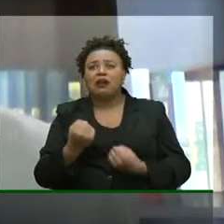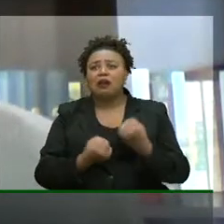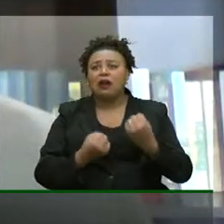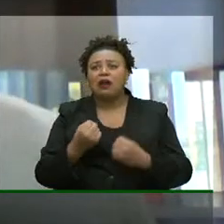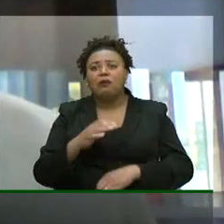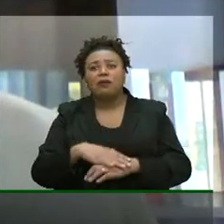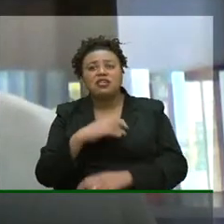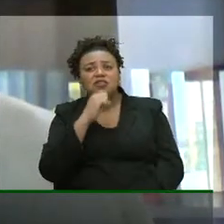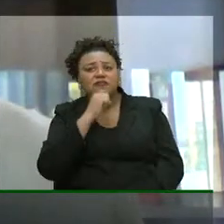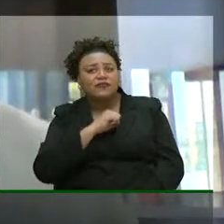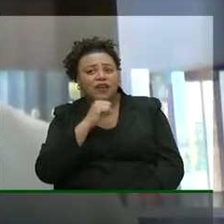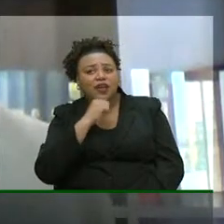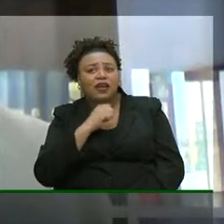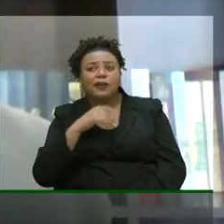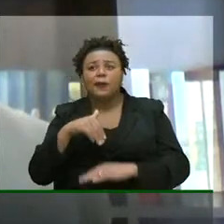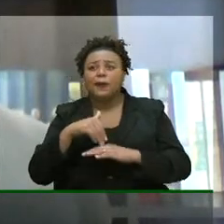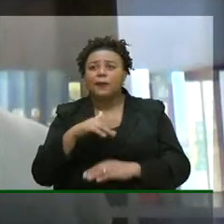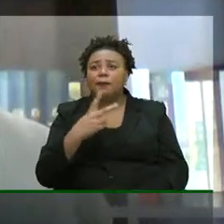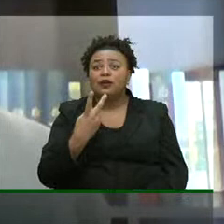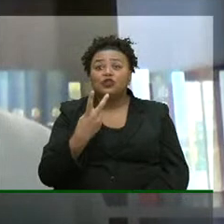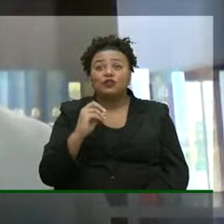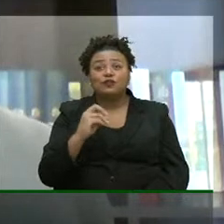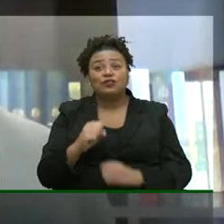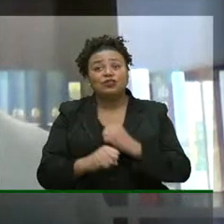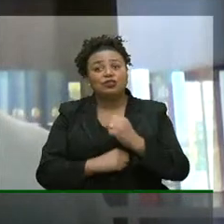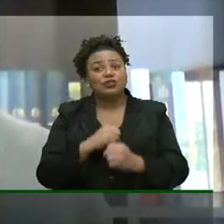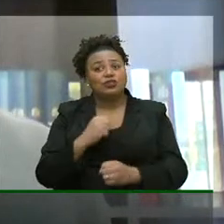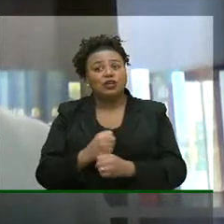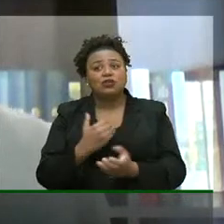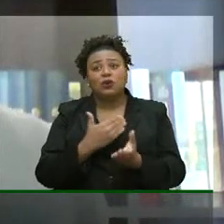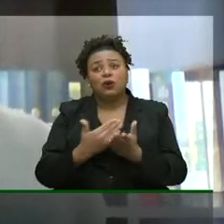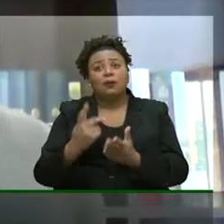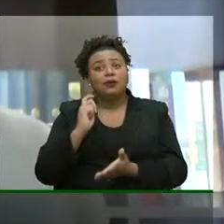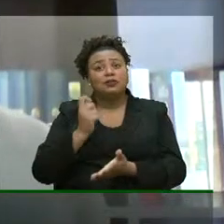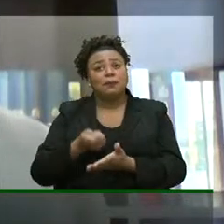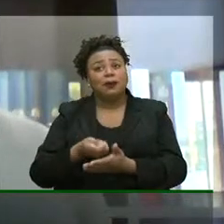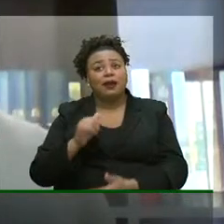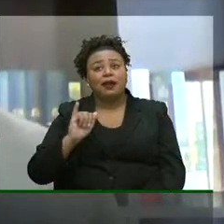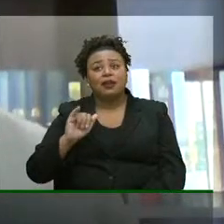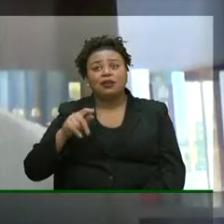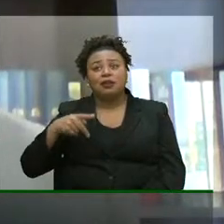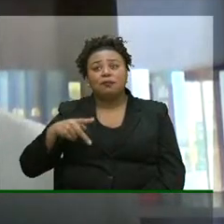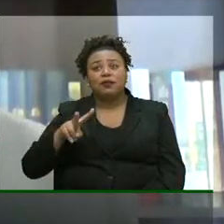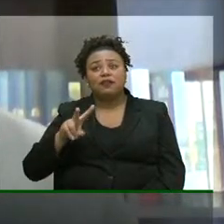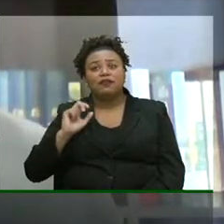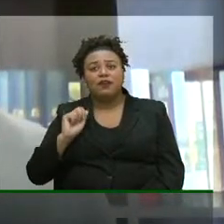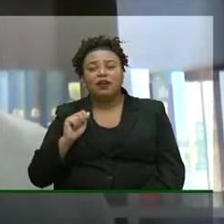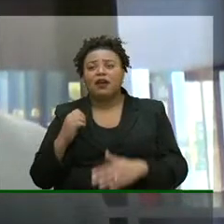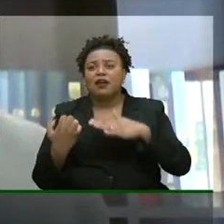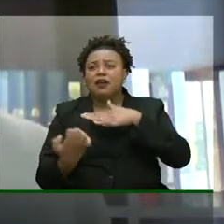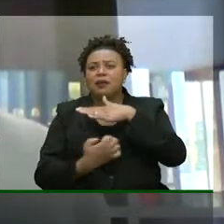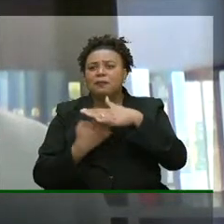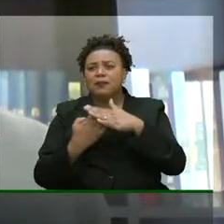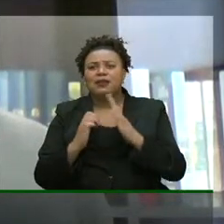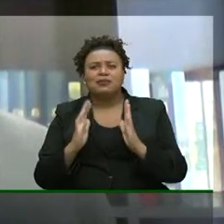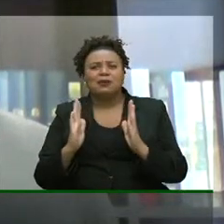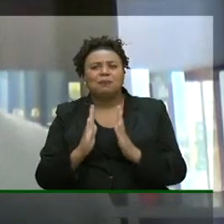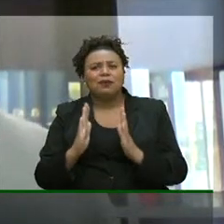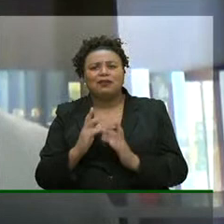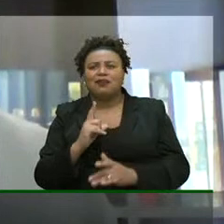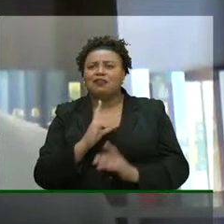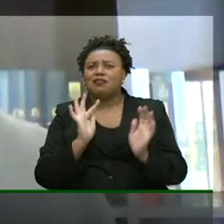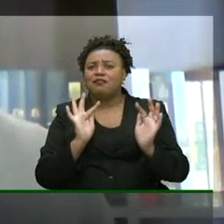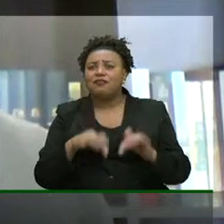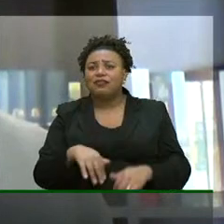velhos, com mais de 20 anos de uso, que teriam que começar a pagar IPVA, micro e pequena empresa, que teria o fim